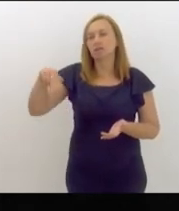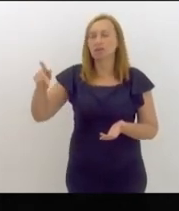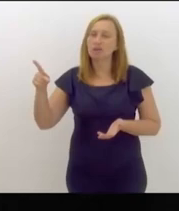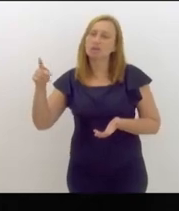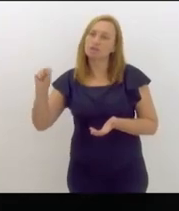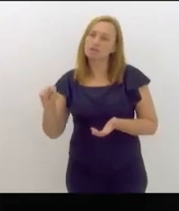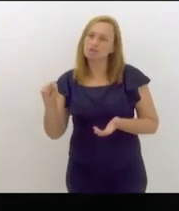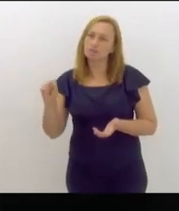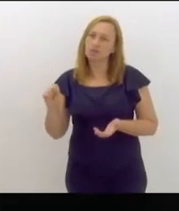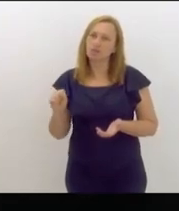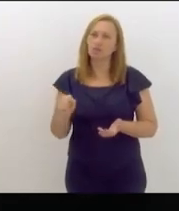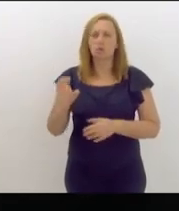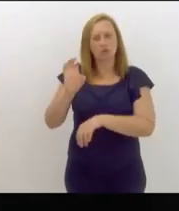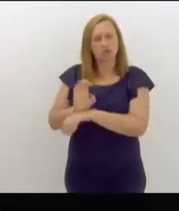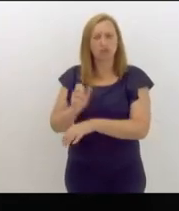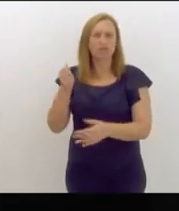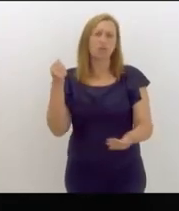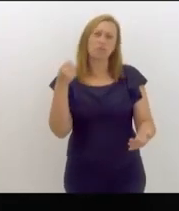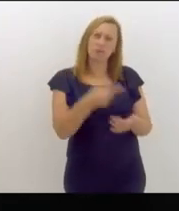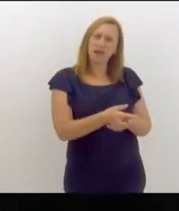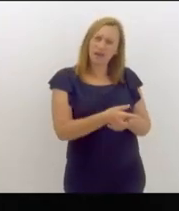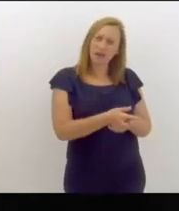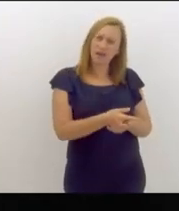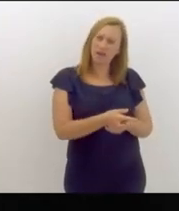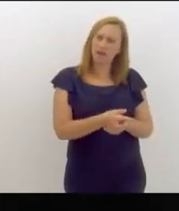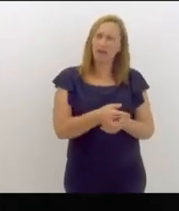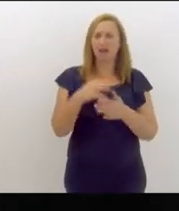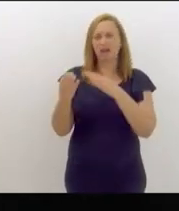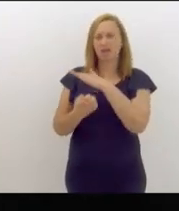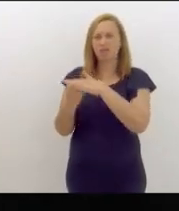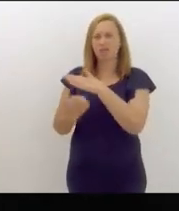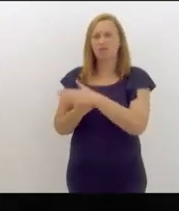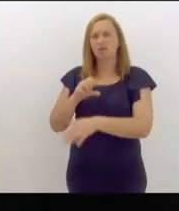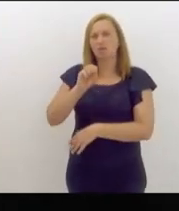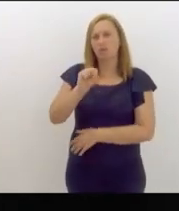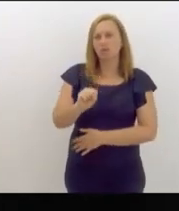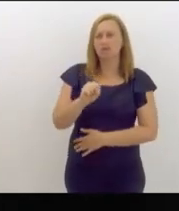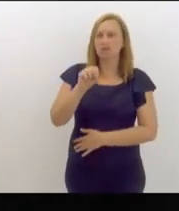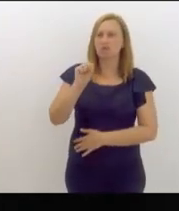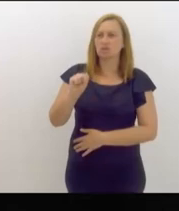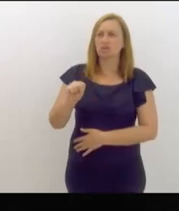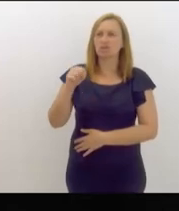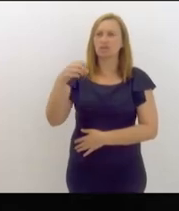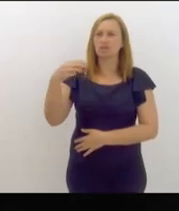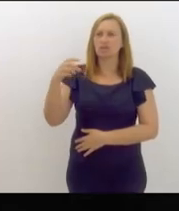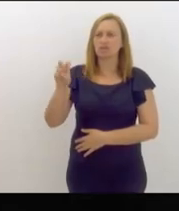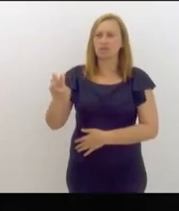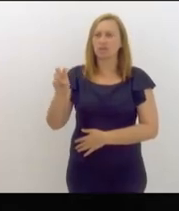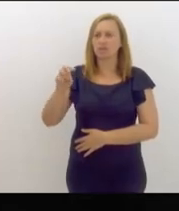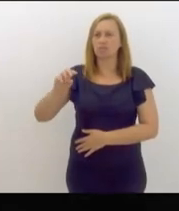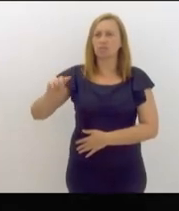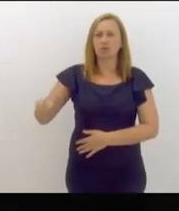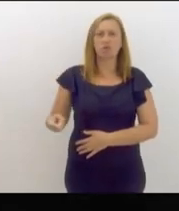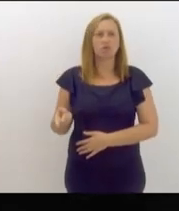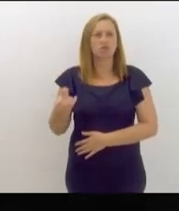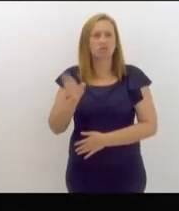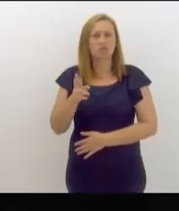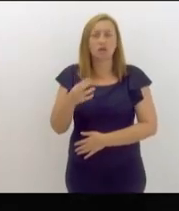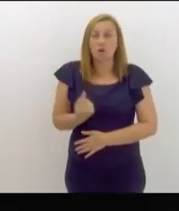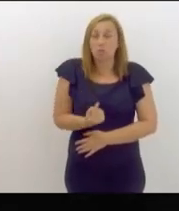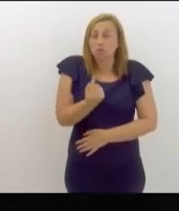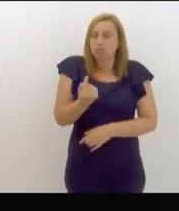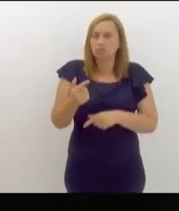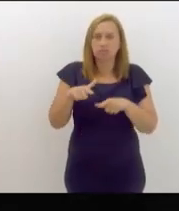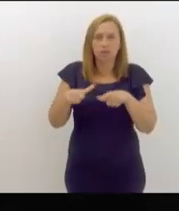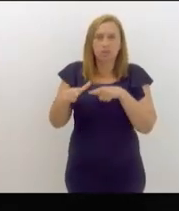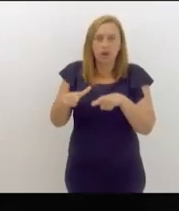pagar a empresa a indenização de 885 milhões de reais por um serviço